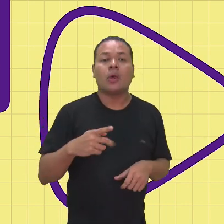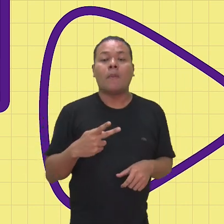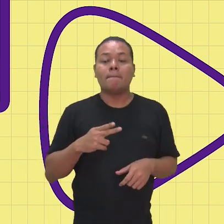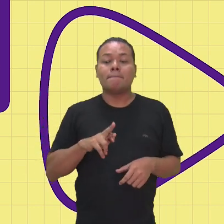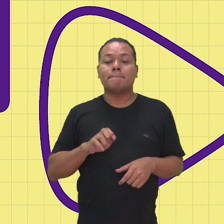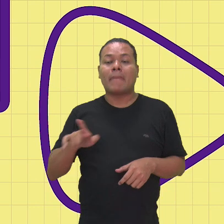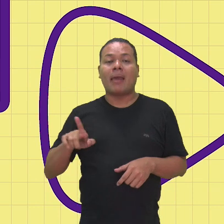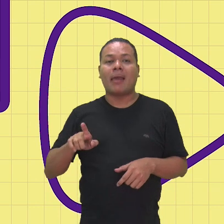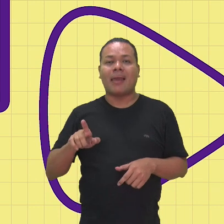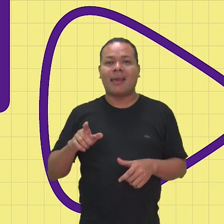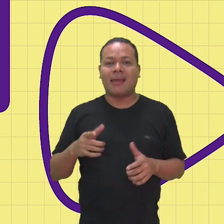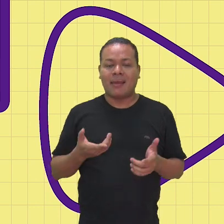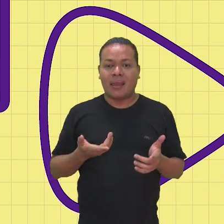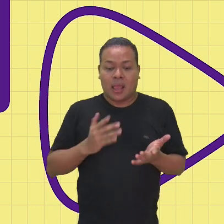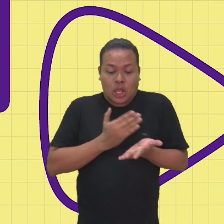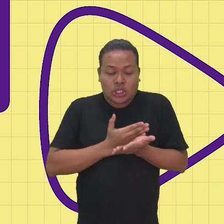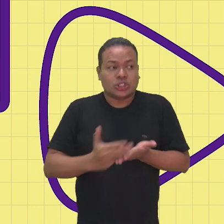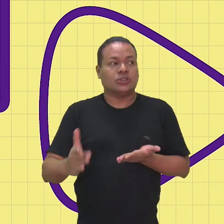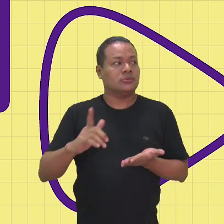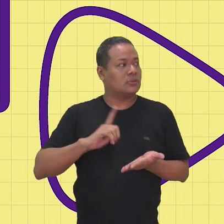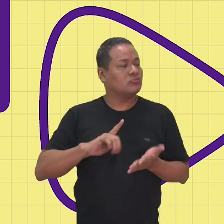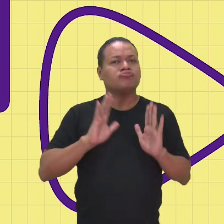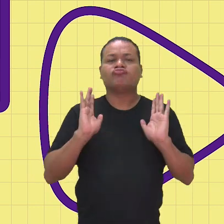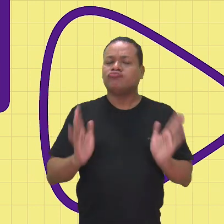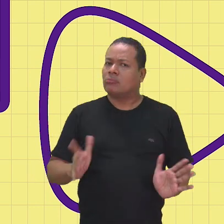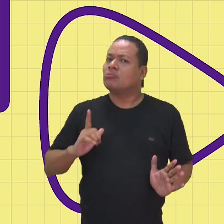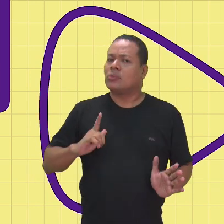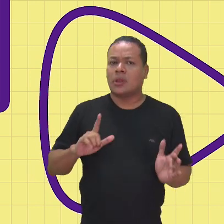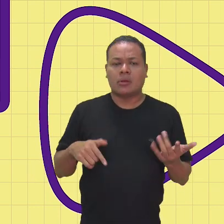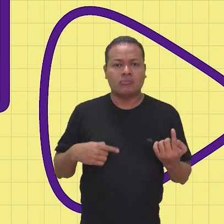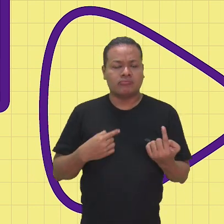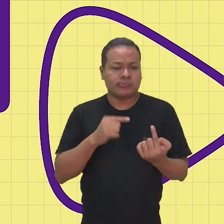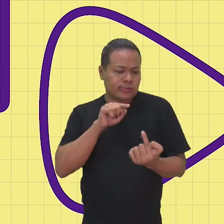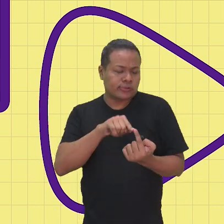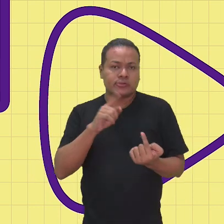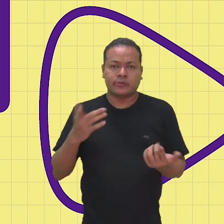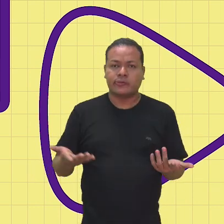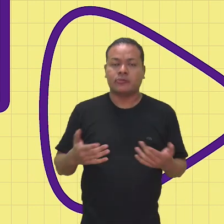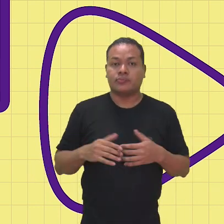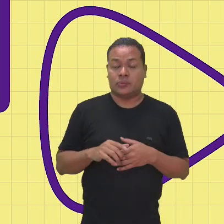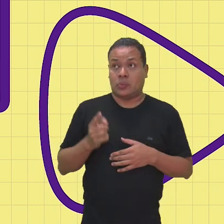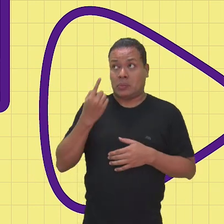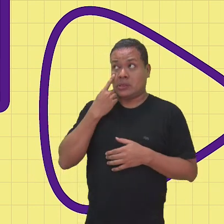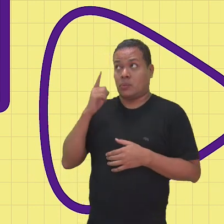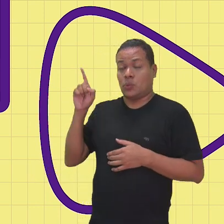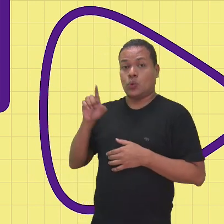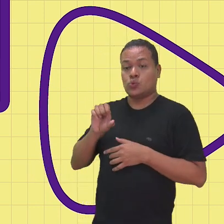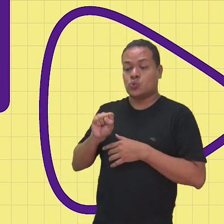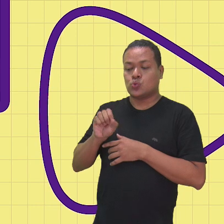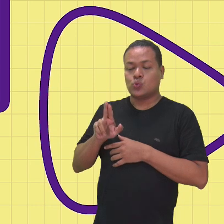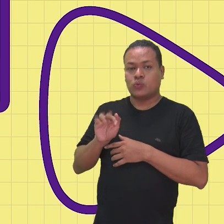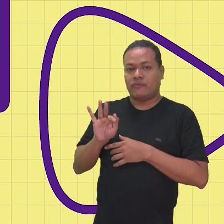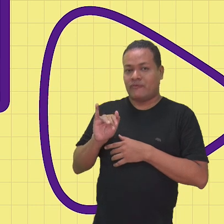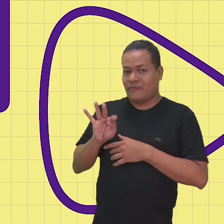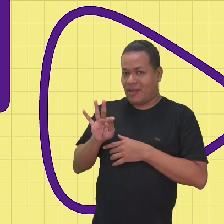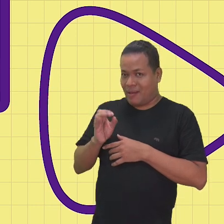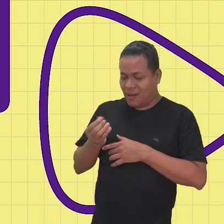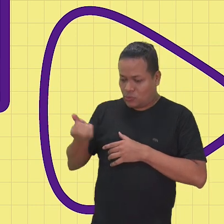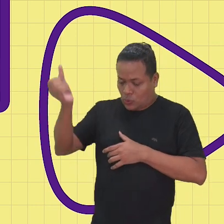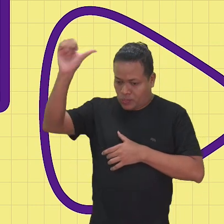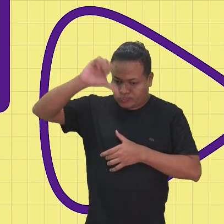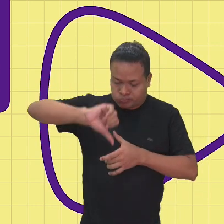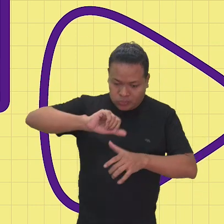um tratamento inicial, mas a gente já tem uma função aí. Exemplo, o sulfato de alumínio, que ele está dizendo que é adicionado aí nessa etapa